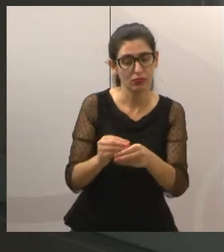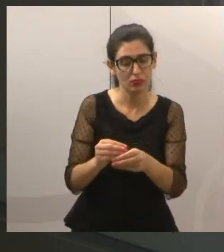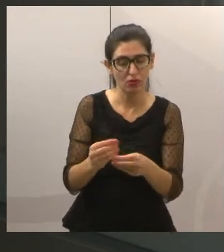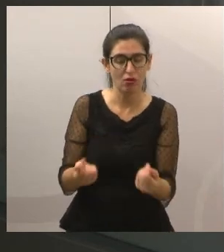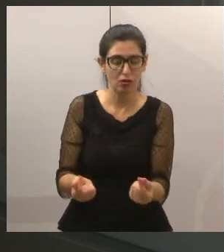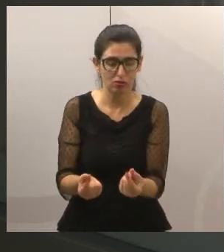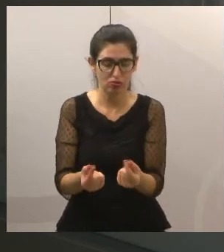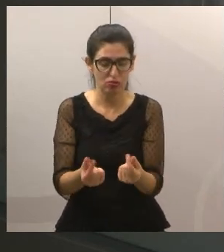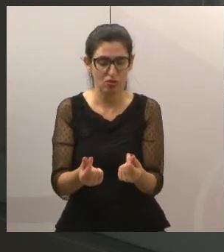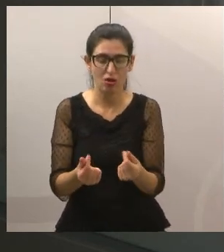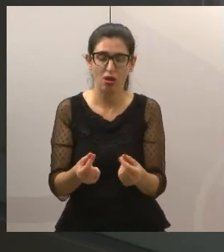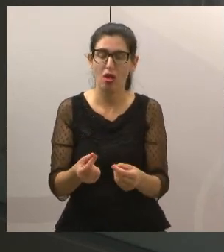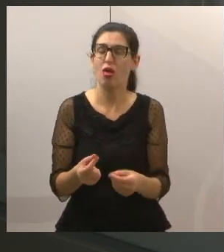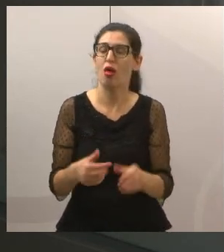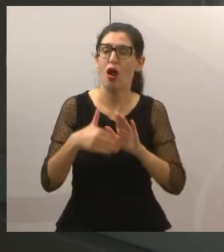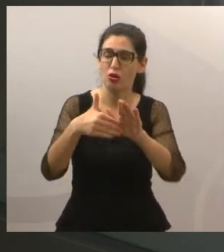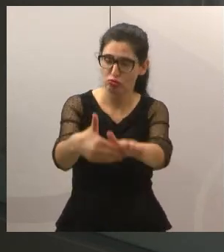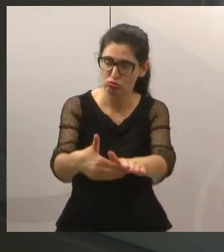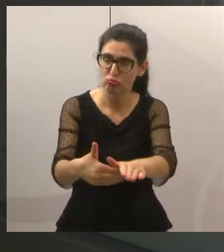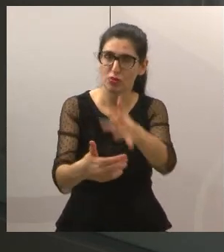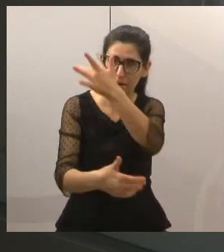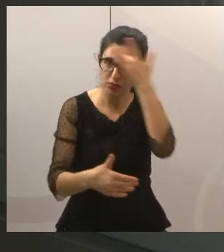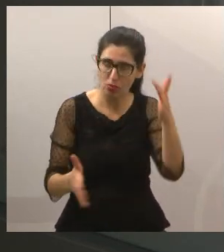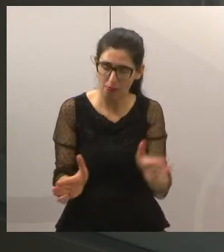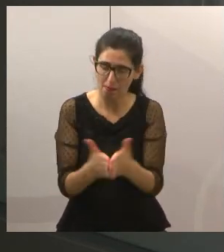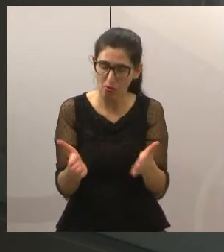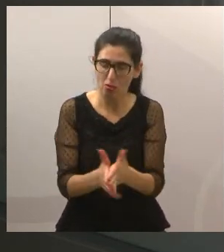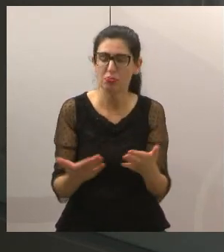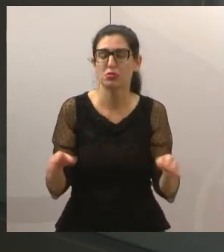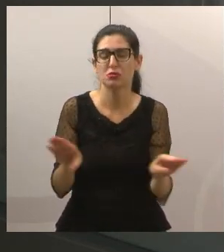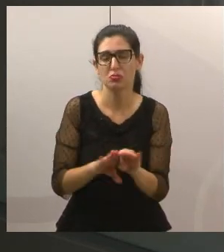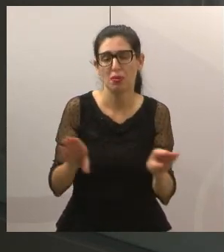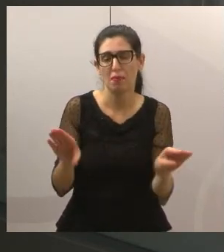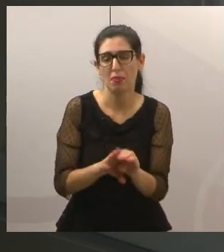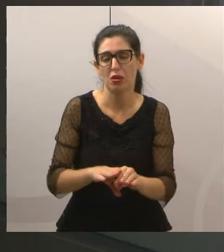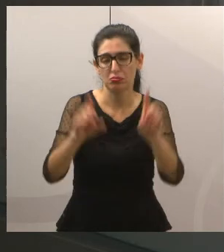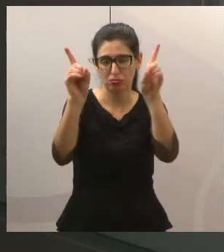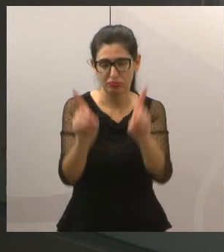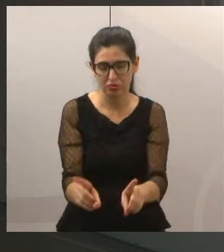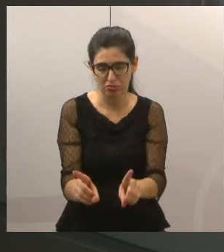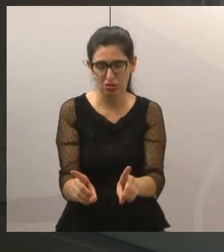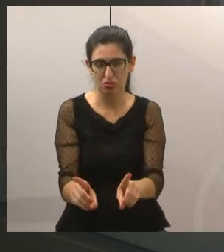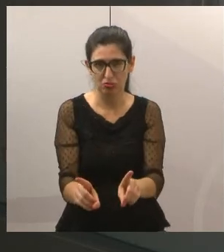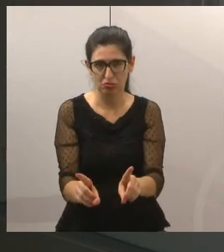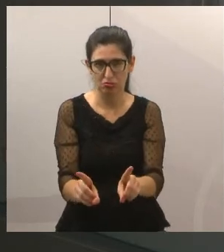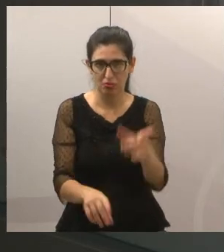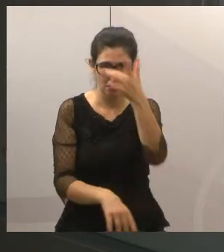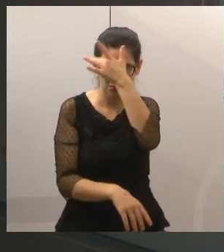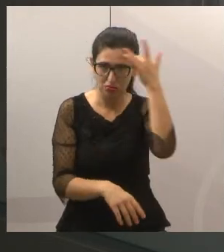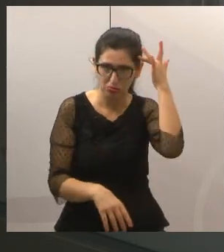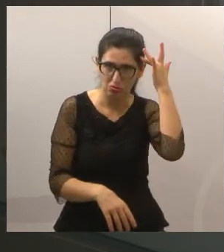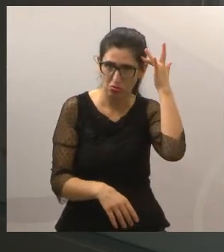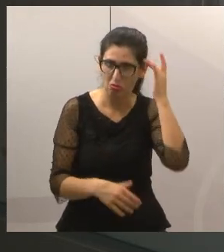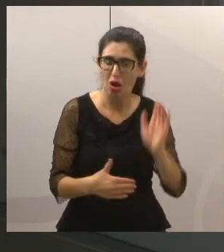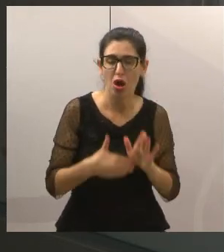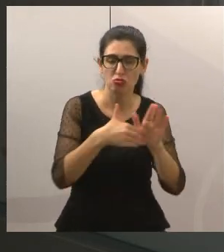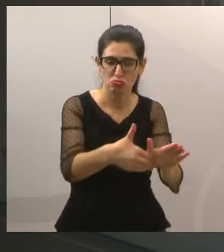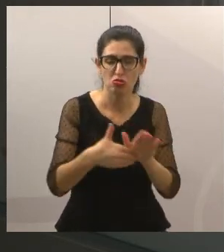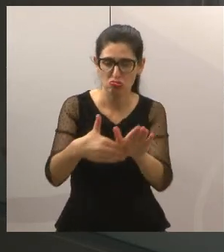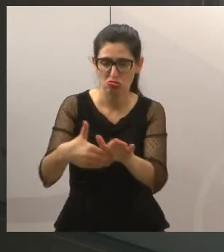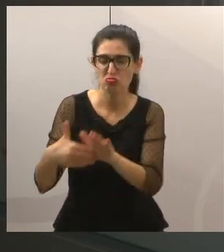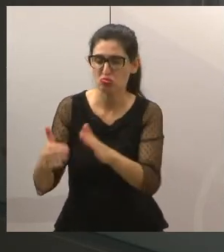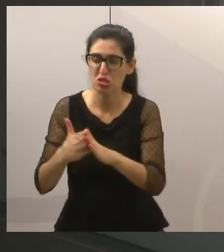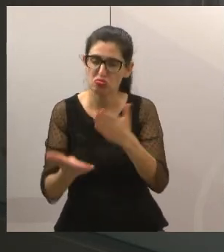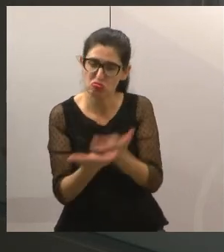contemplado no orçamento da Secretaria de Assistência Social para o ano de 2020, um aumento significativo para as outras entidades da pessoa com deficiência.